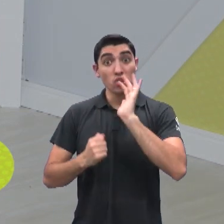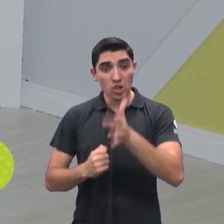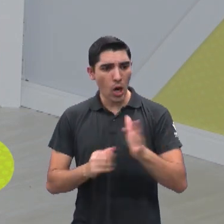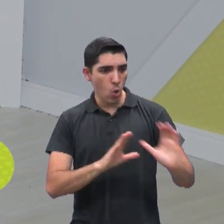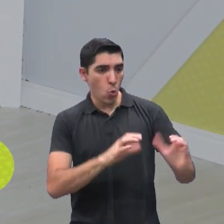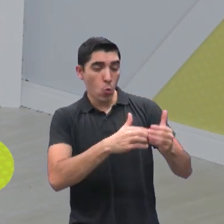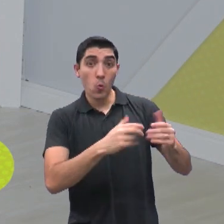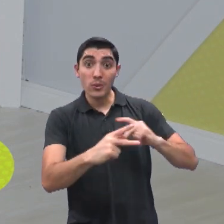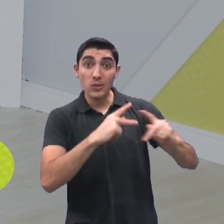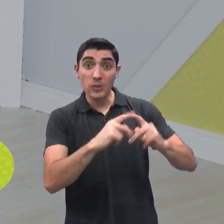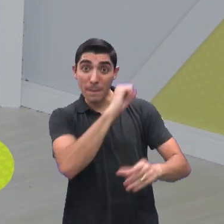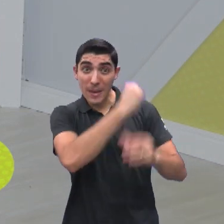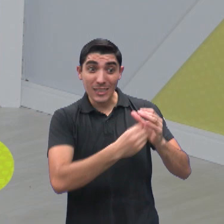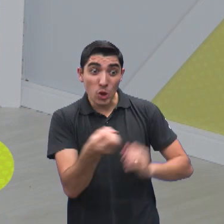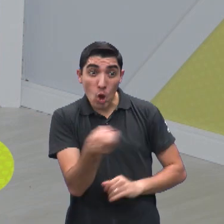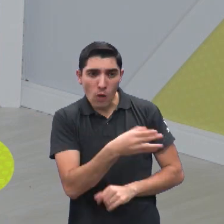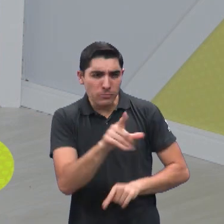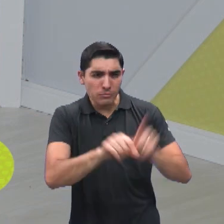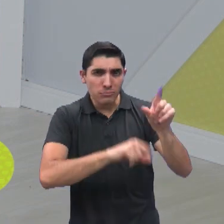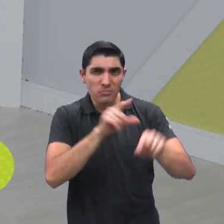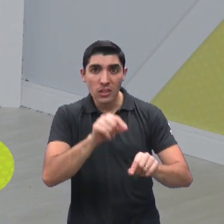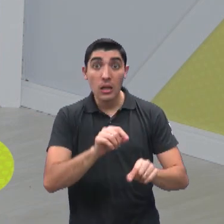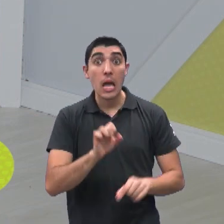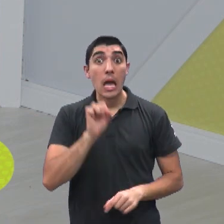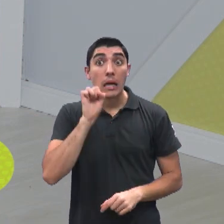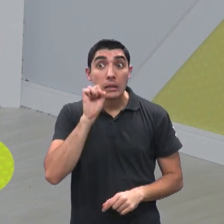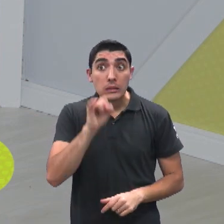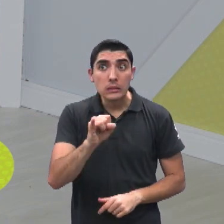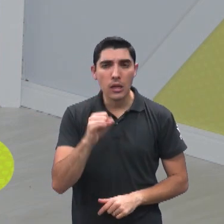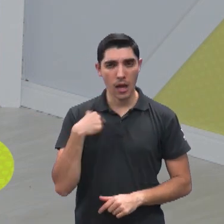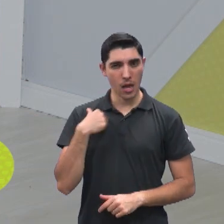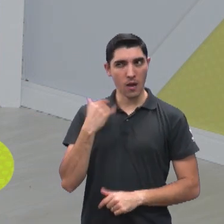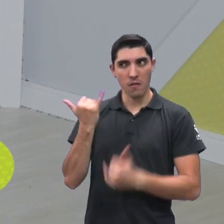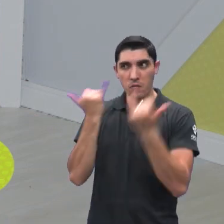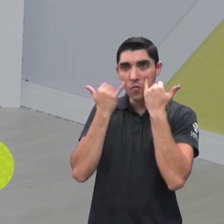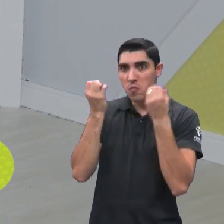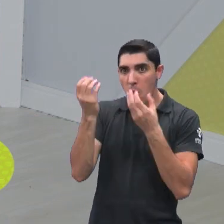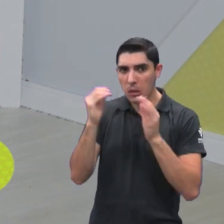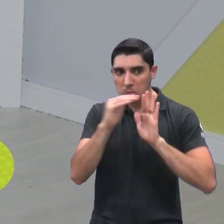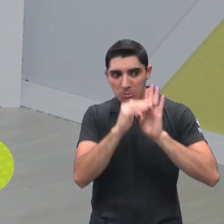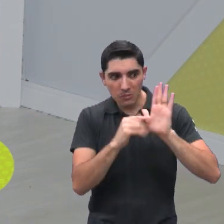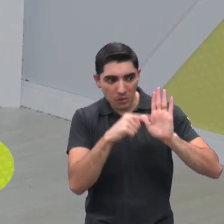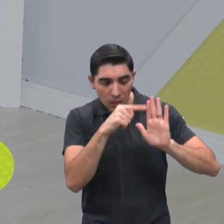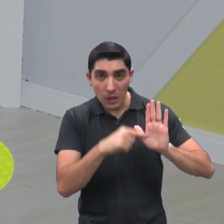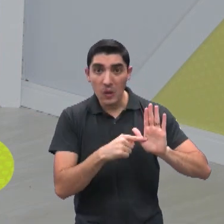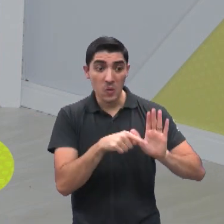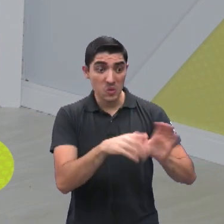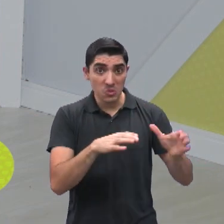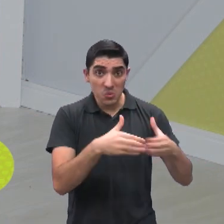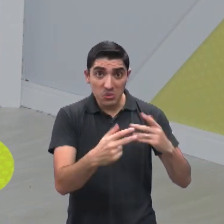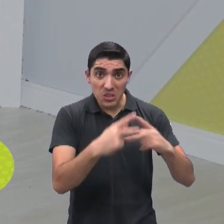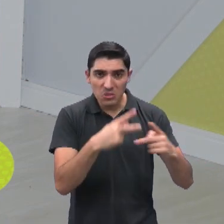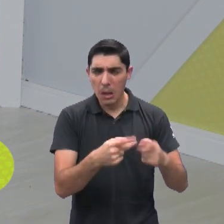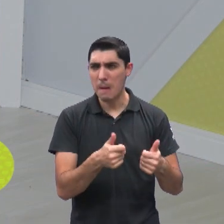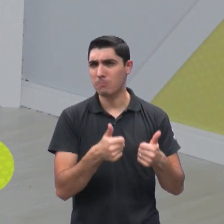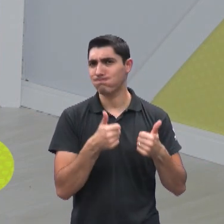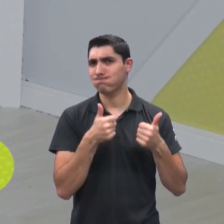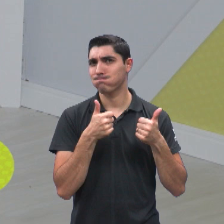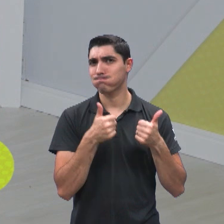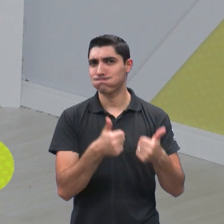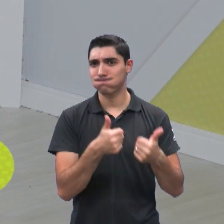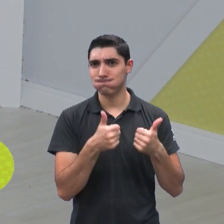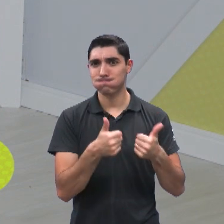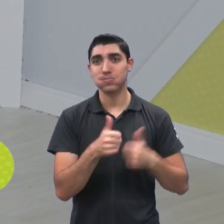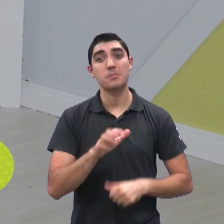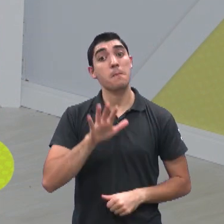aliás, se sair do papel o elenco que a gente está sabendo aí, vai vir um time muito bom do São José Basquetebol, mas a nota